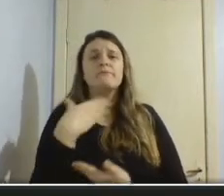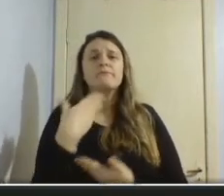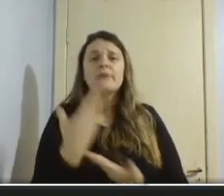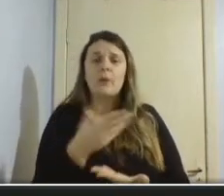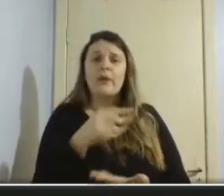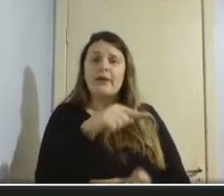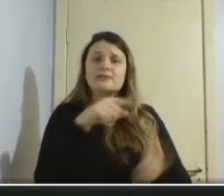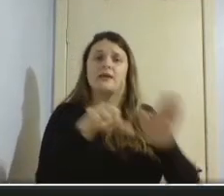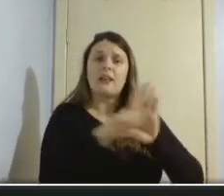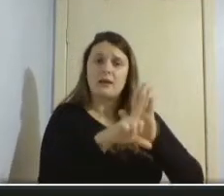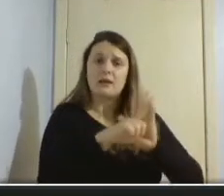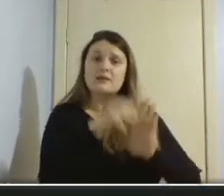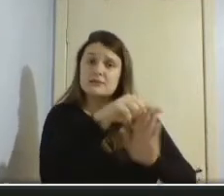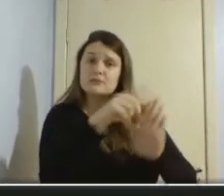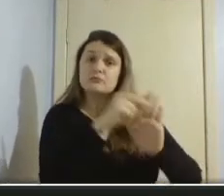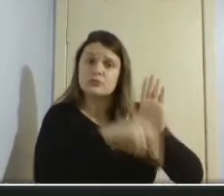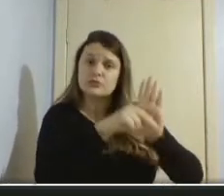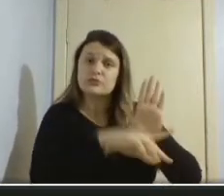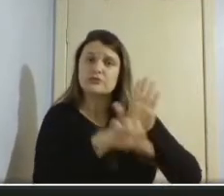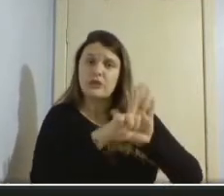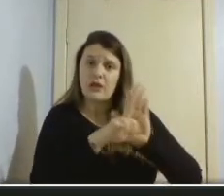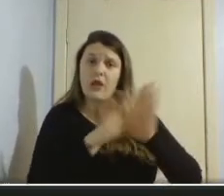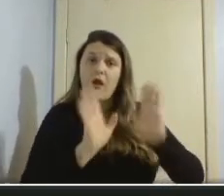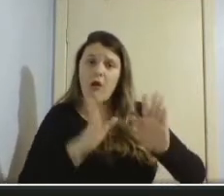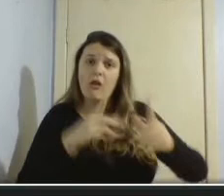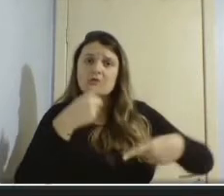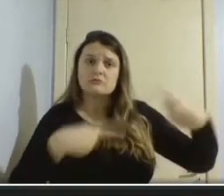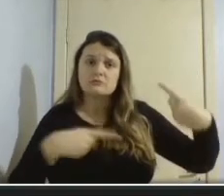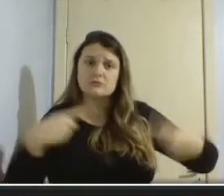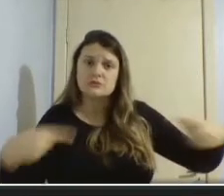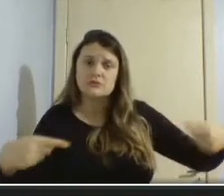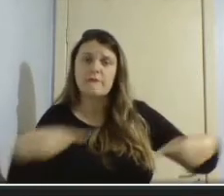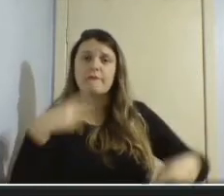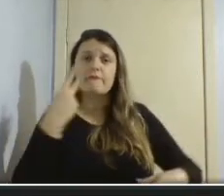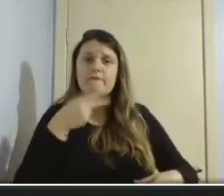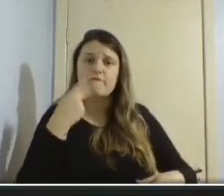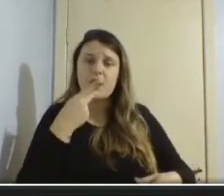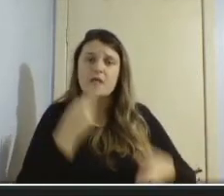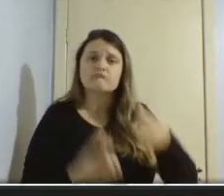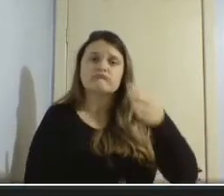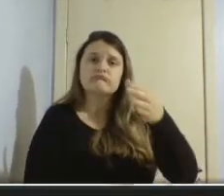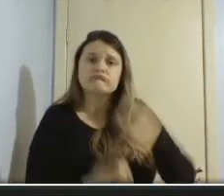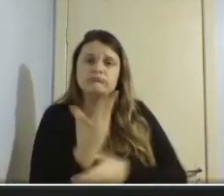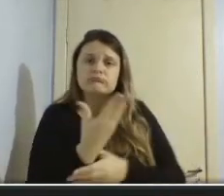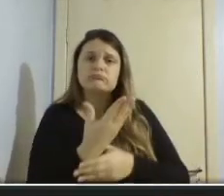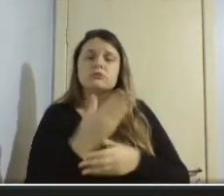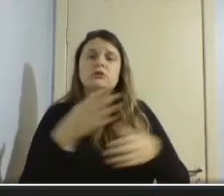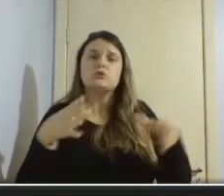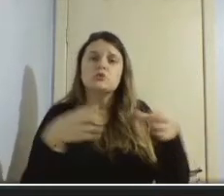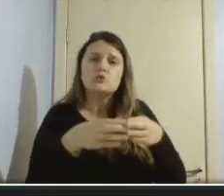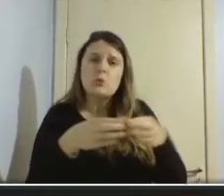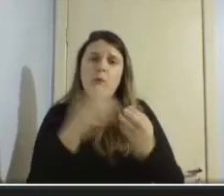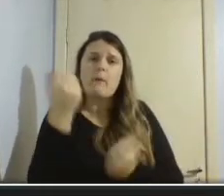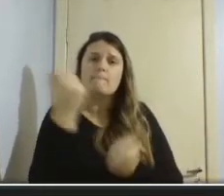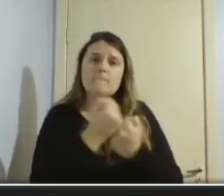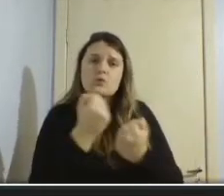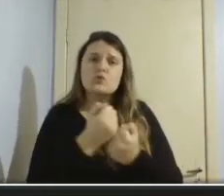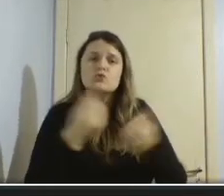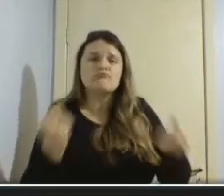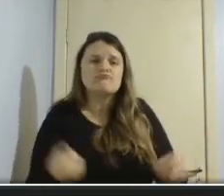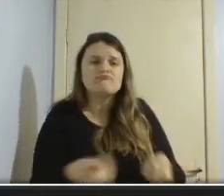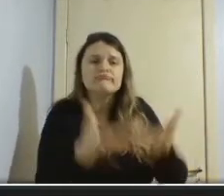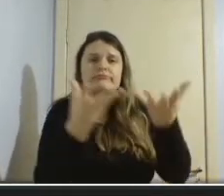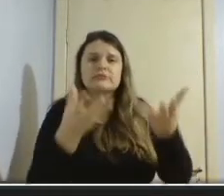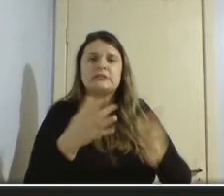lei que está tramitando, que dispõe a respeito da criação de um Programa Municipal de Apoio à Inovação e Tecnologia para o município